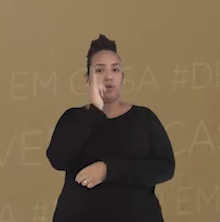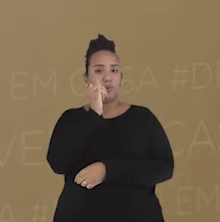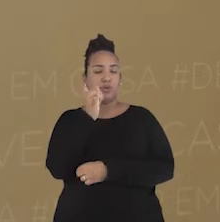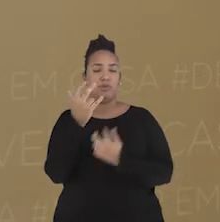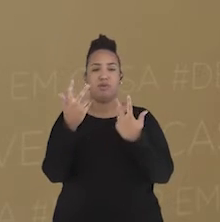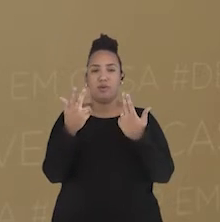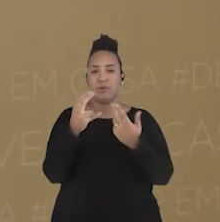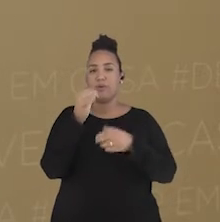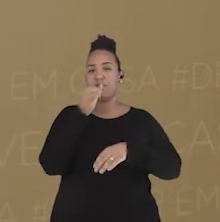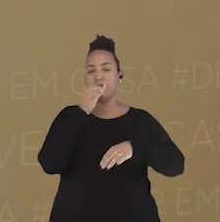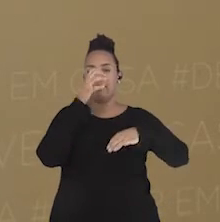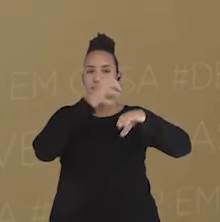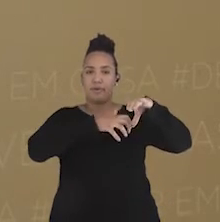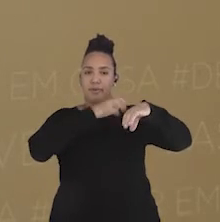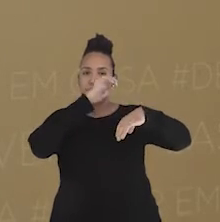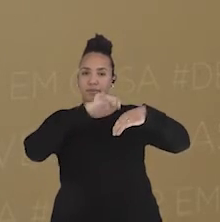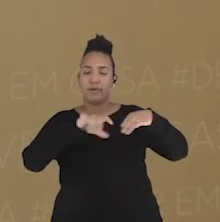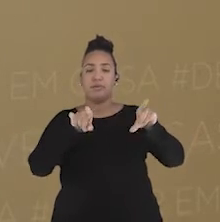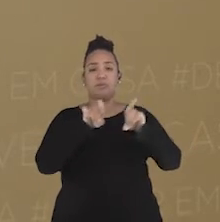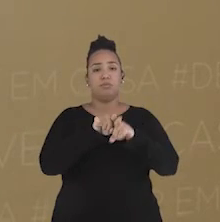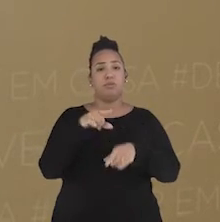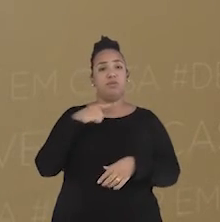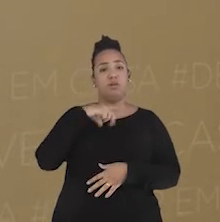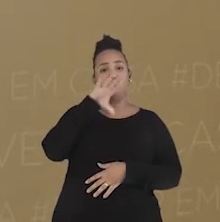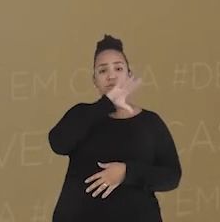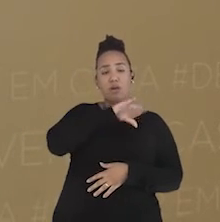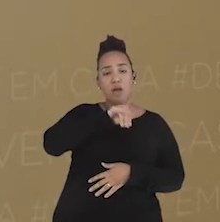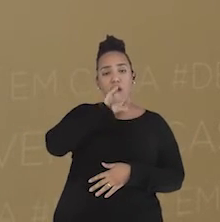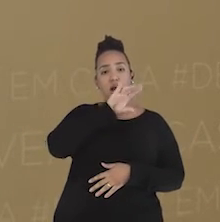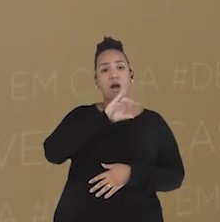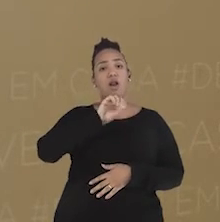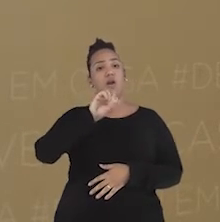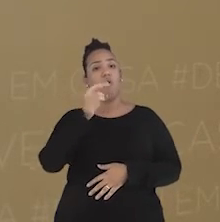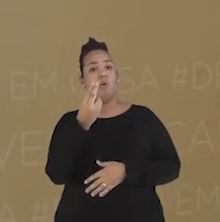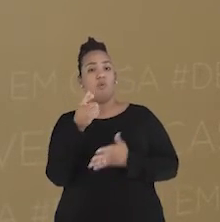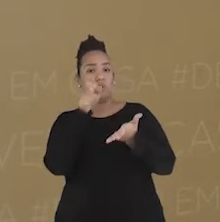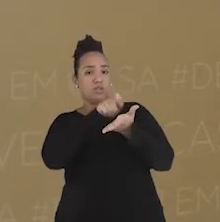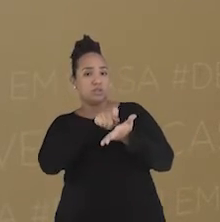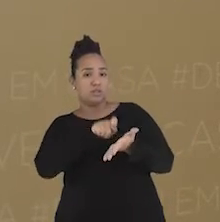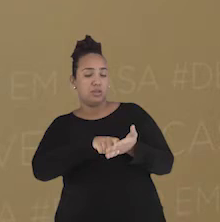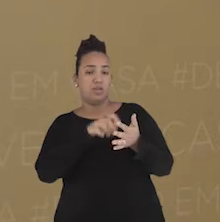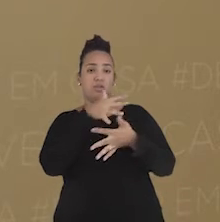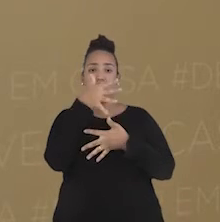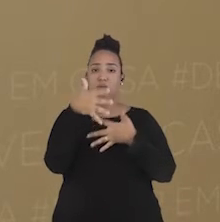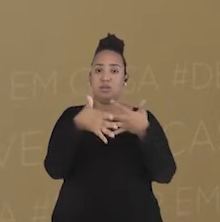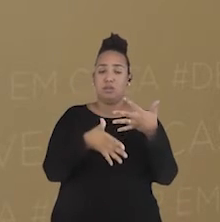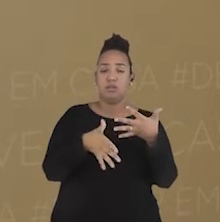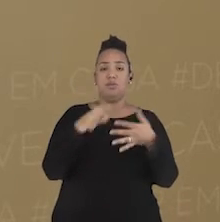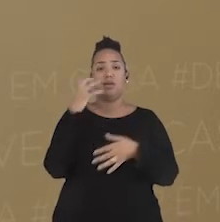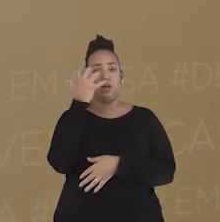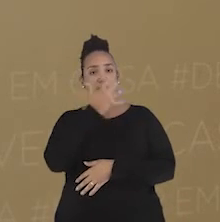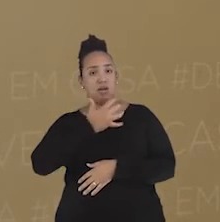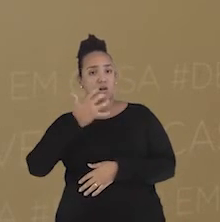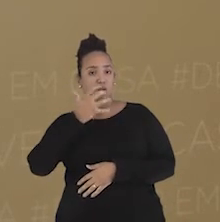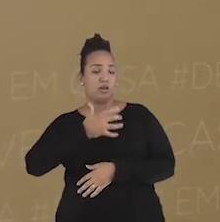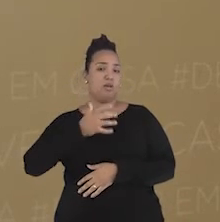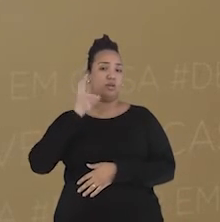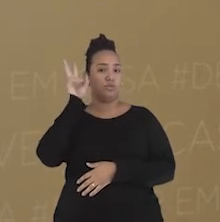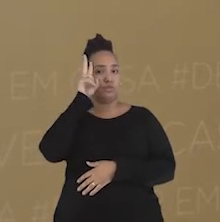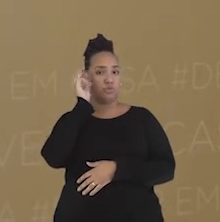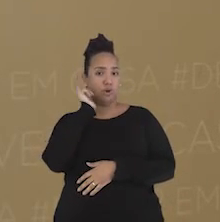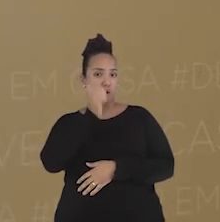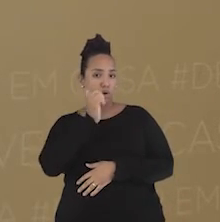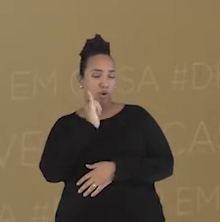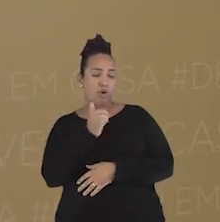rupestres que a gente comentou aqui na aula, utiliza também da fala, da oralidade, dos cantos, das lendas. E hoje temos muitos